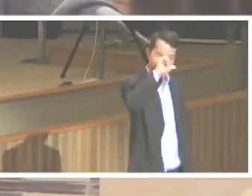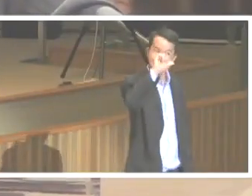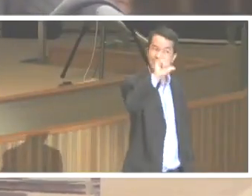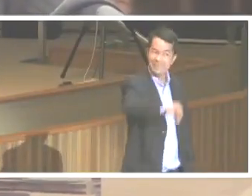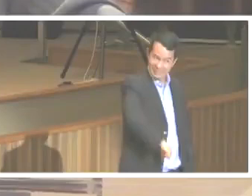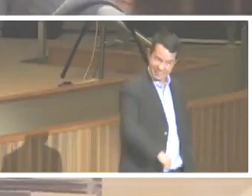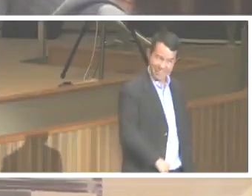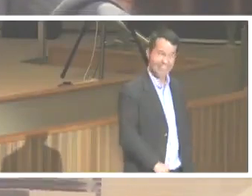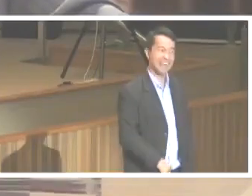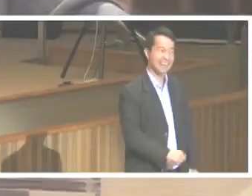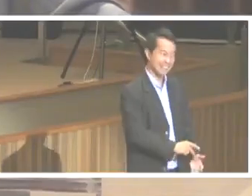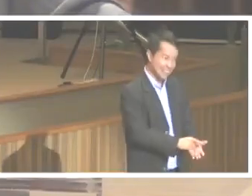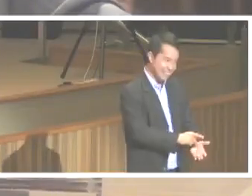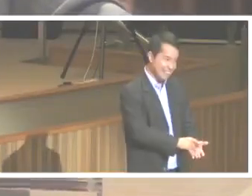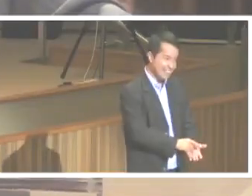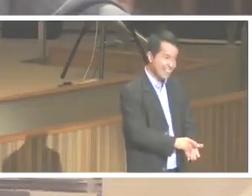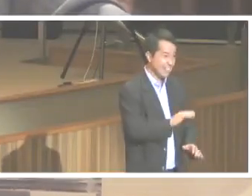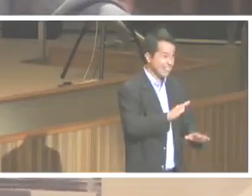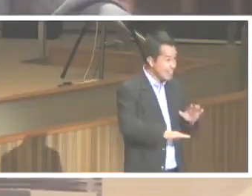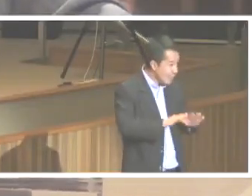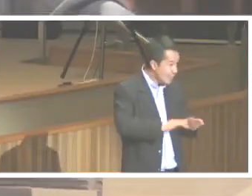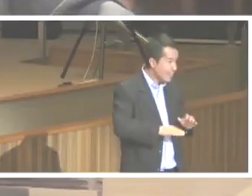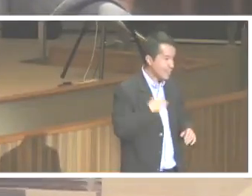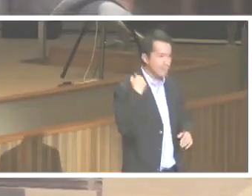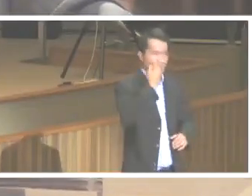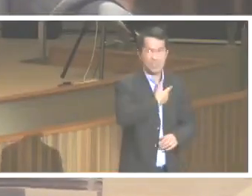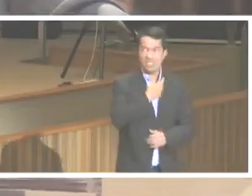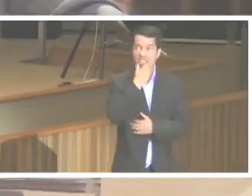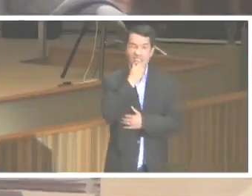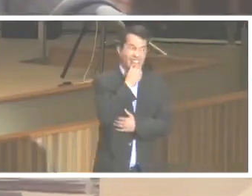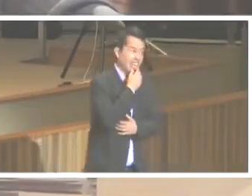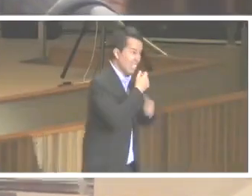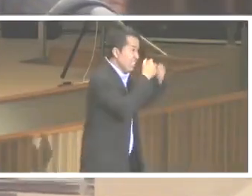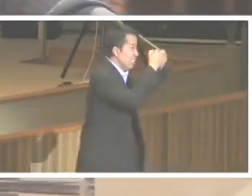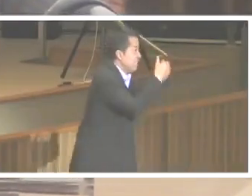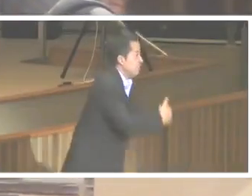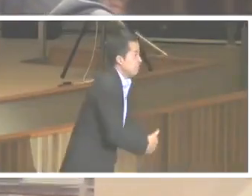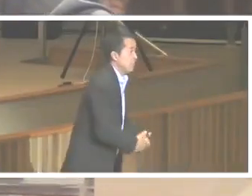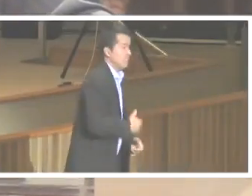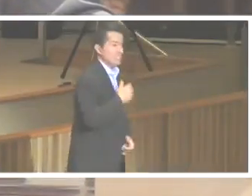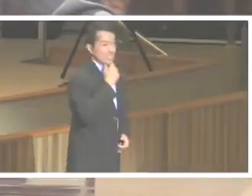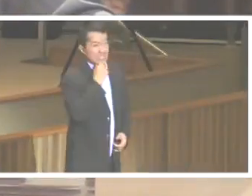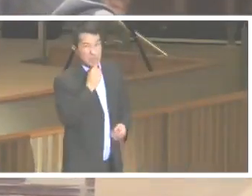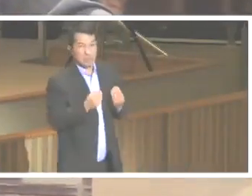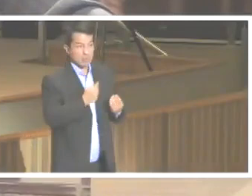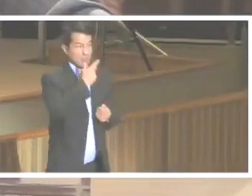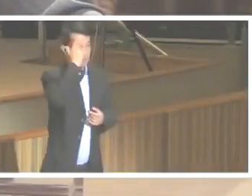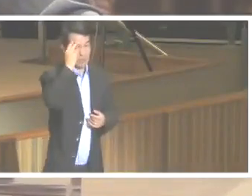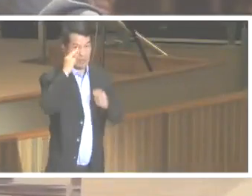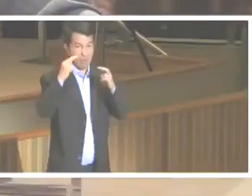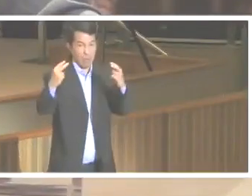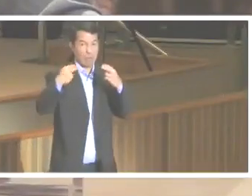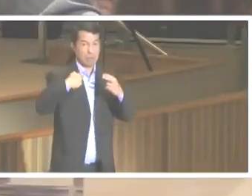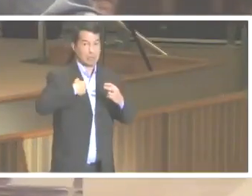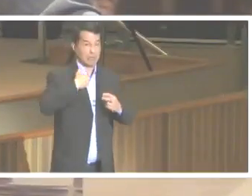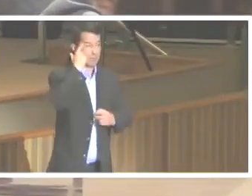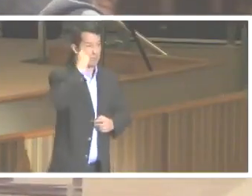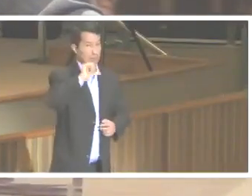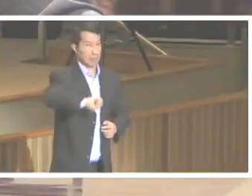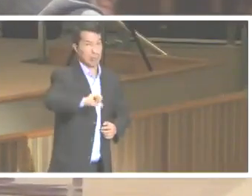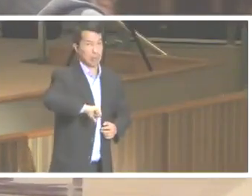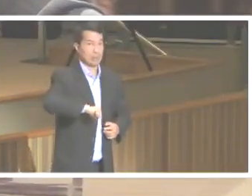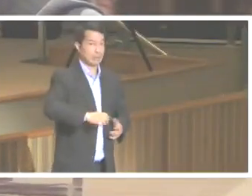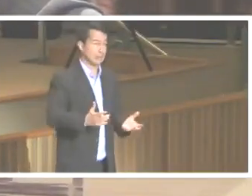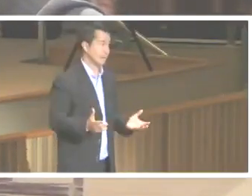milagre a maioria das pessoas duvidariam do seu caráter e sabe queridos muitas